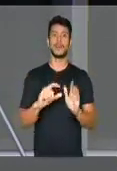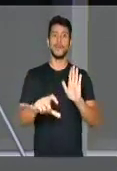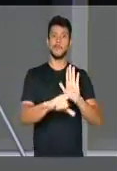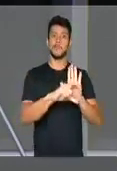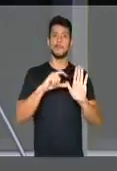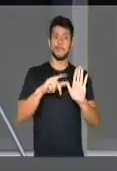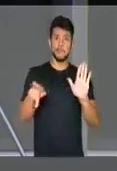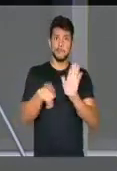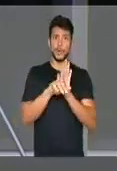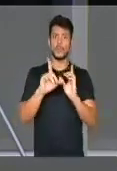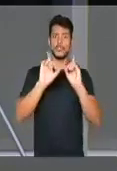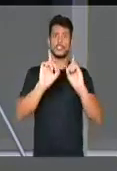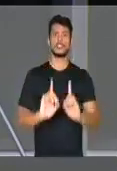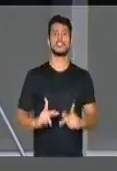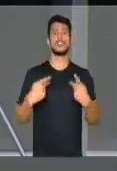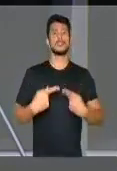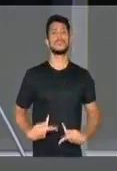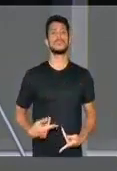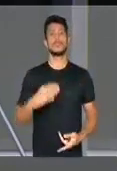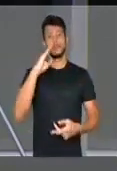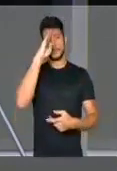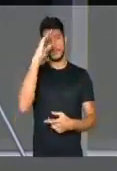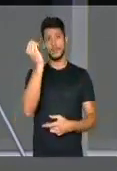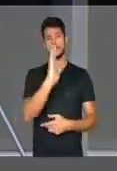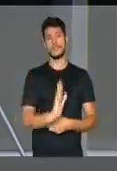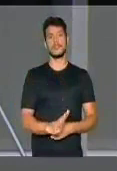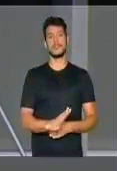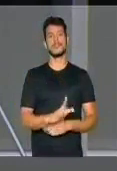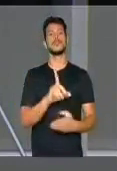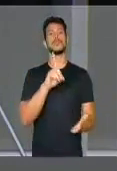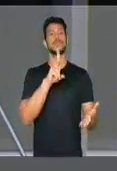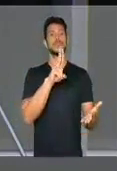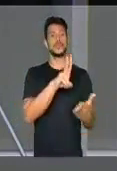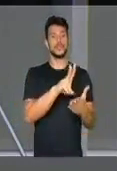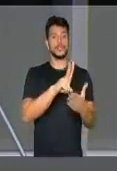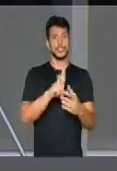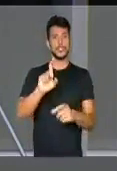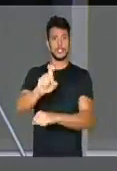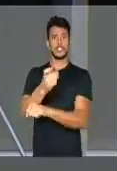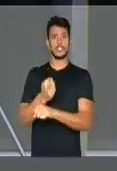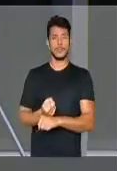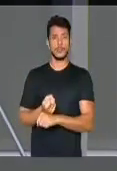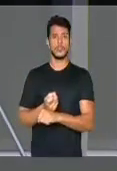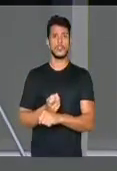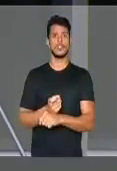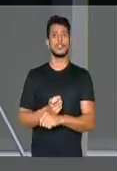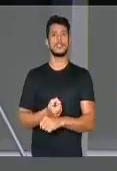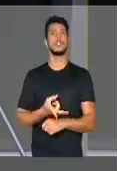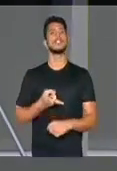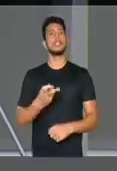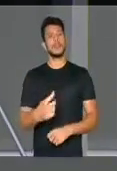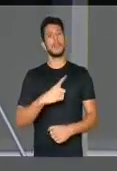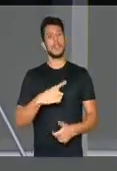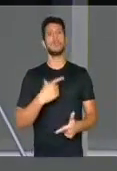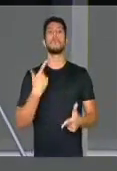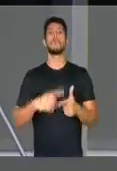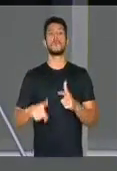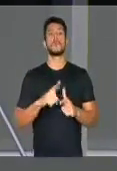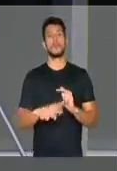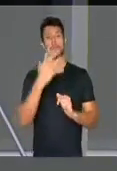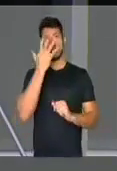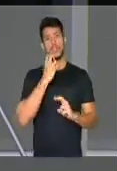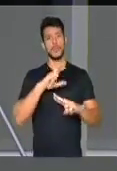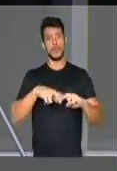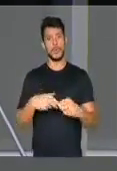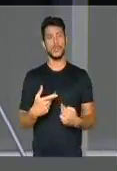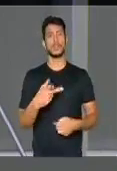do Brasil, especialmente dos povos indígenas e quilombolas, duramente atacados pela omissão